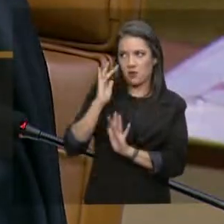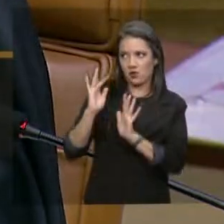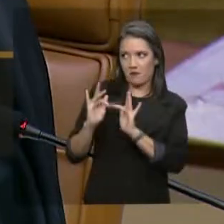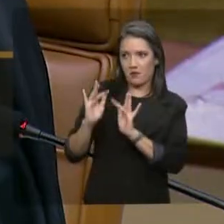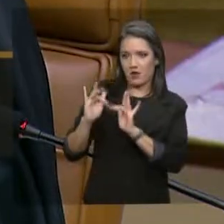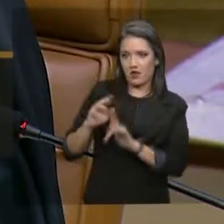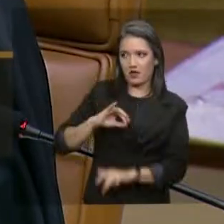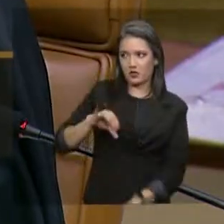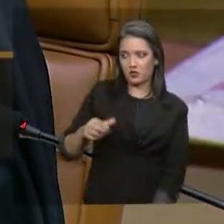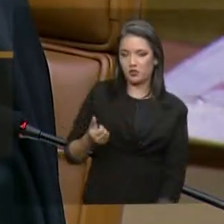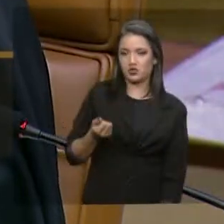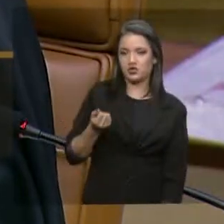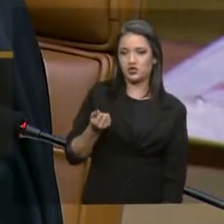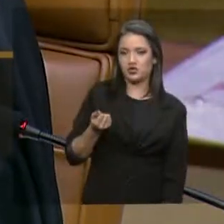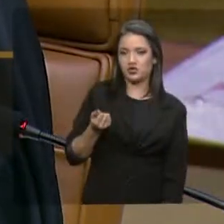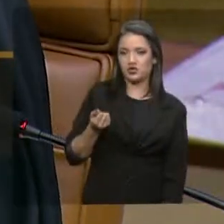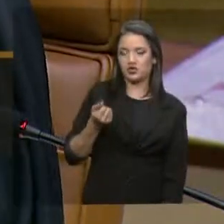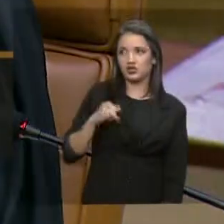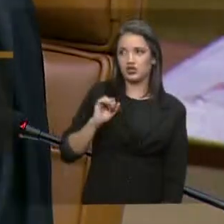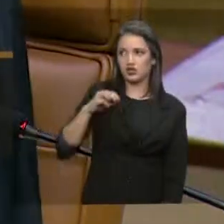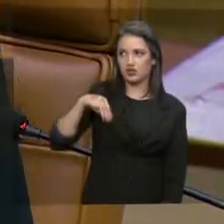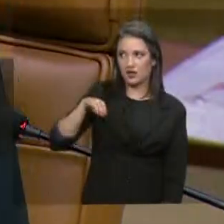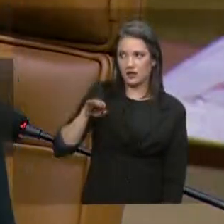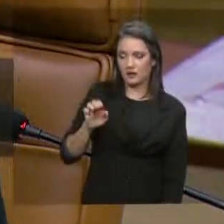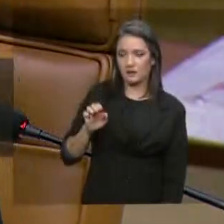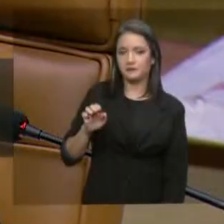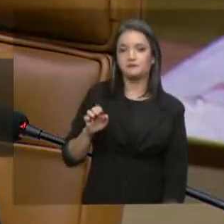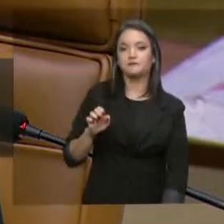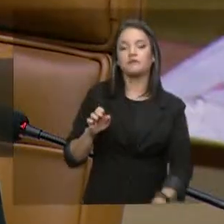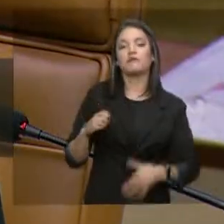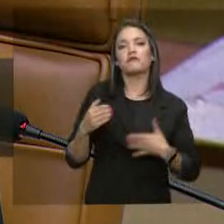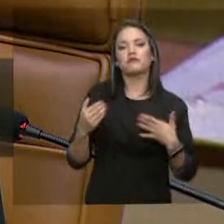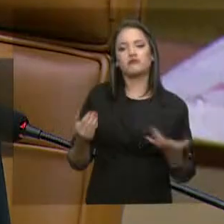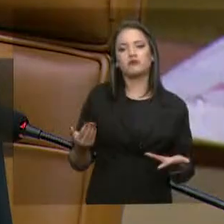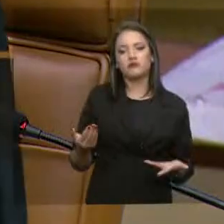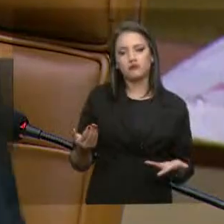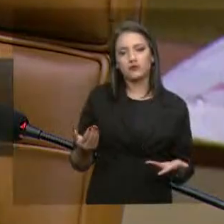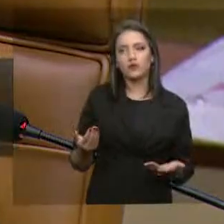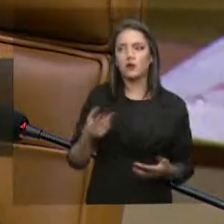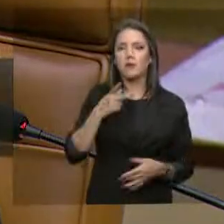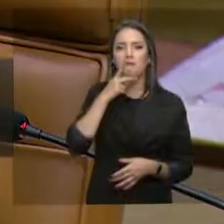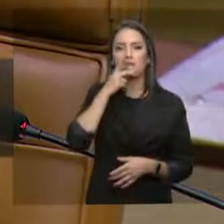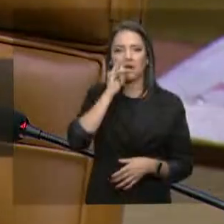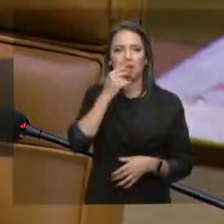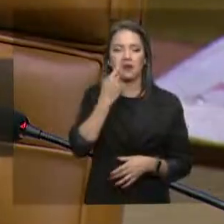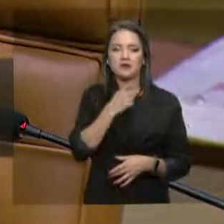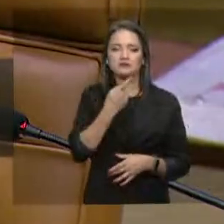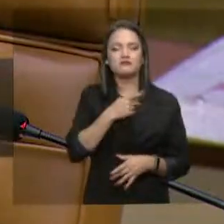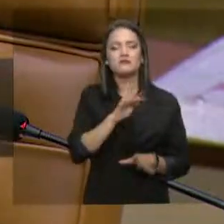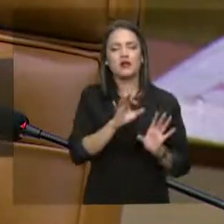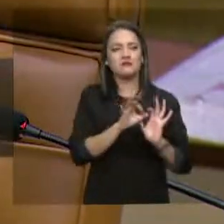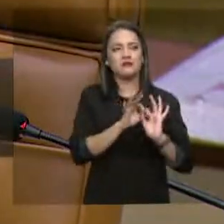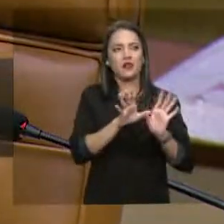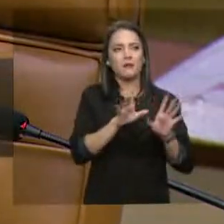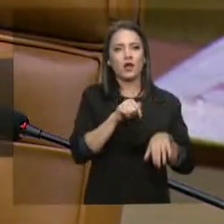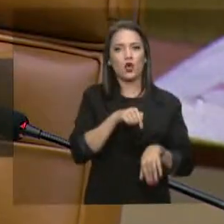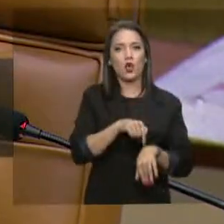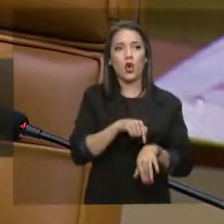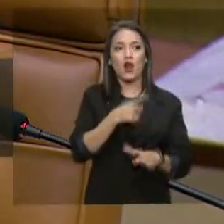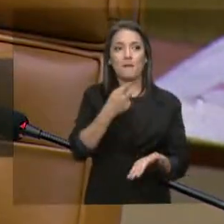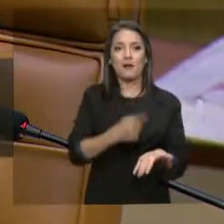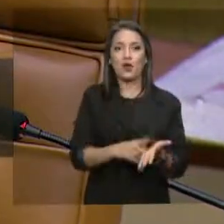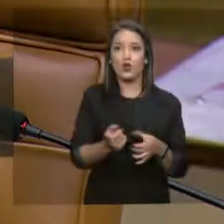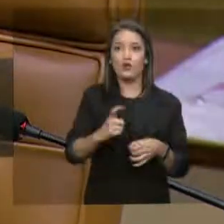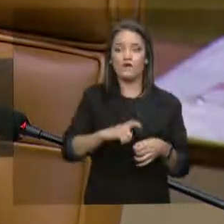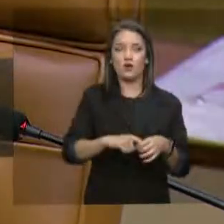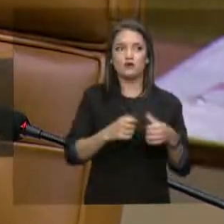extraditando, Jaime Henrique Saad Cormani. O requerente concordou, fixou um horário para o